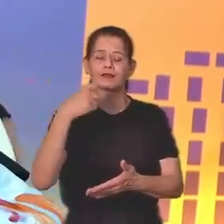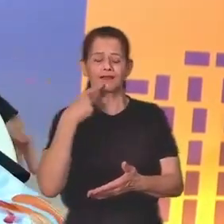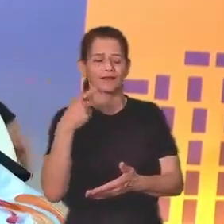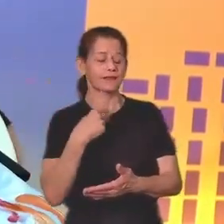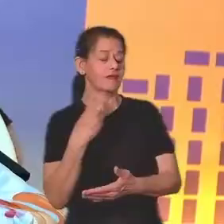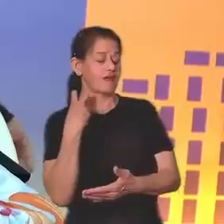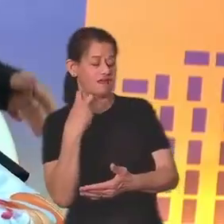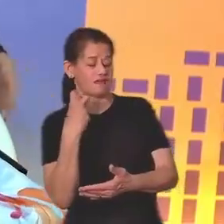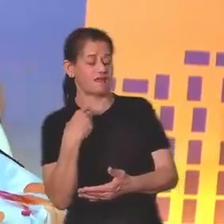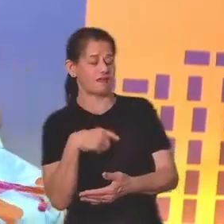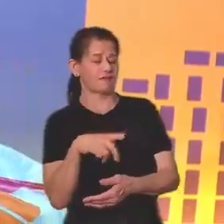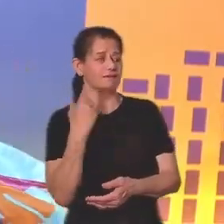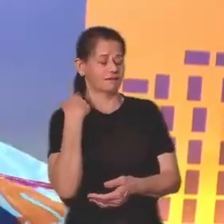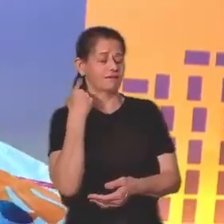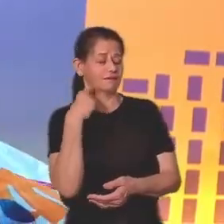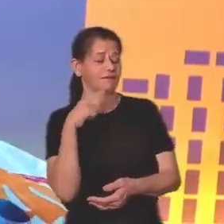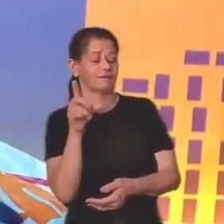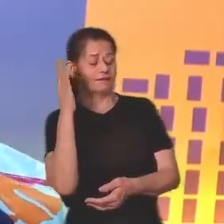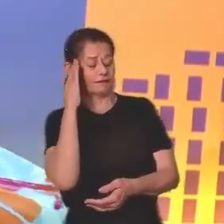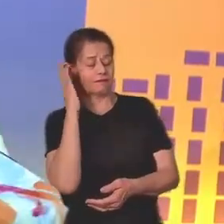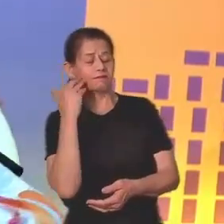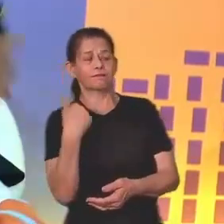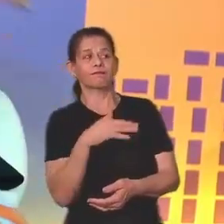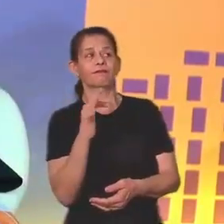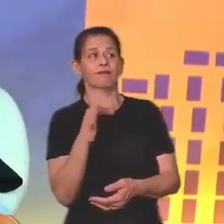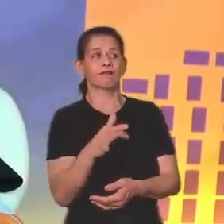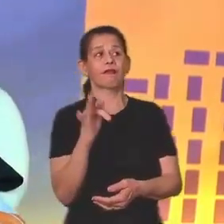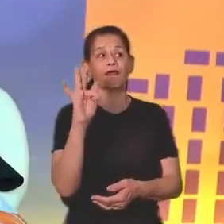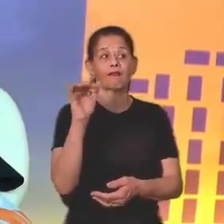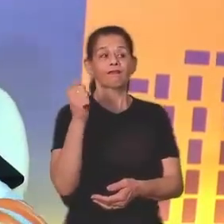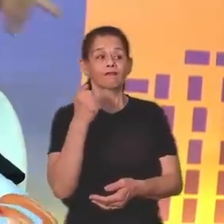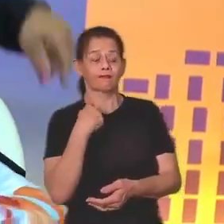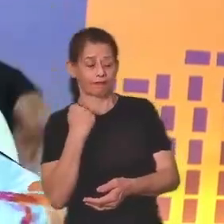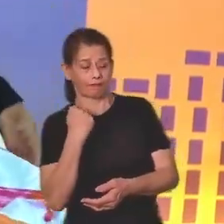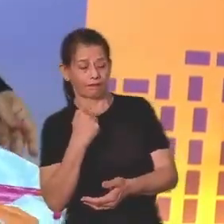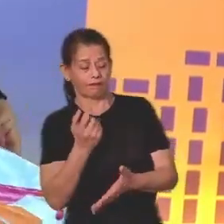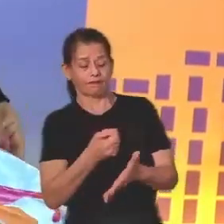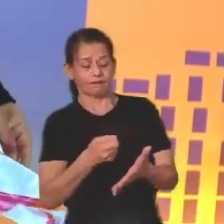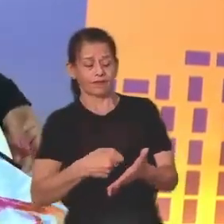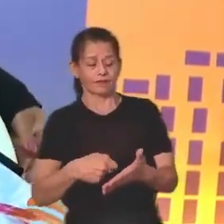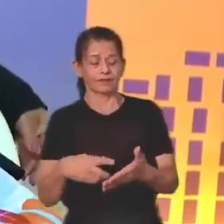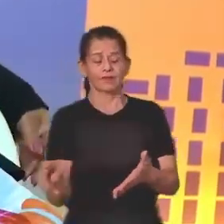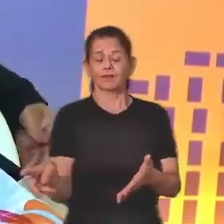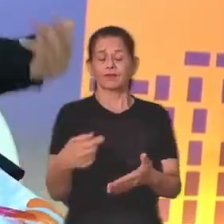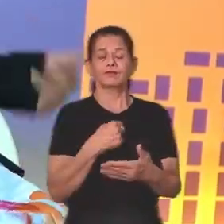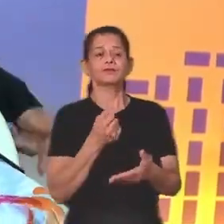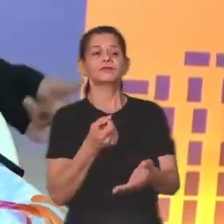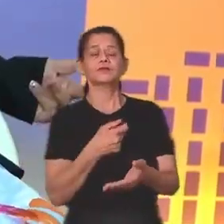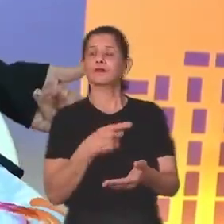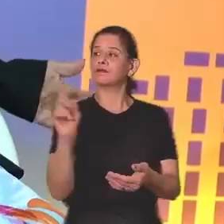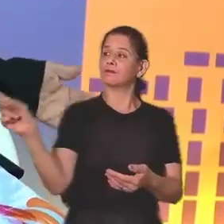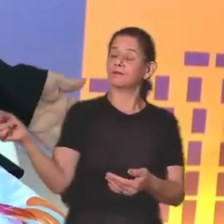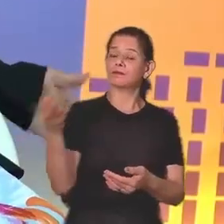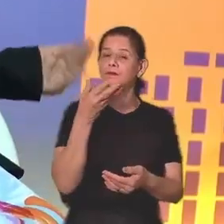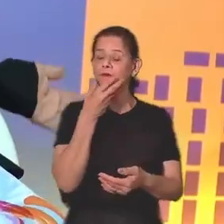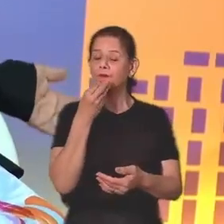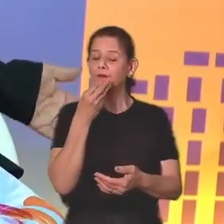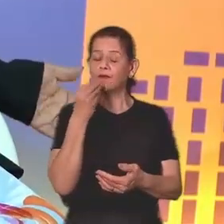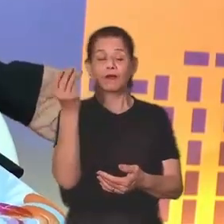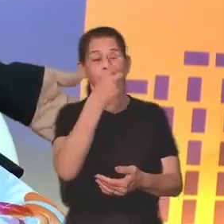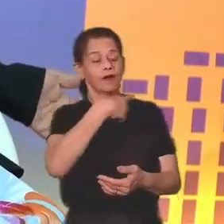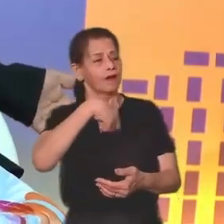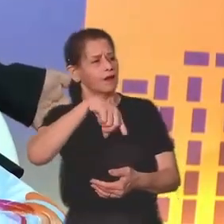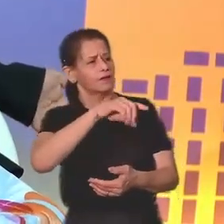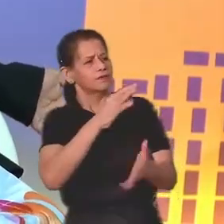né? Falaram, tá, escritora. Saíram lá, mas depois veio um rapaz. O rapaz veio e conversou.